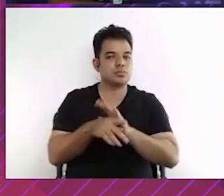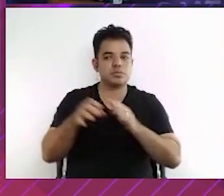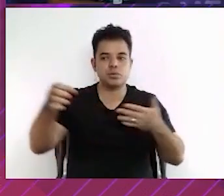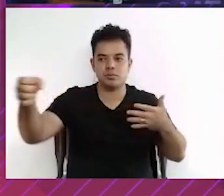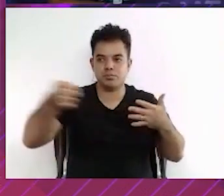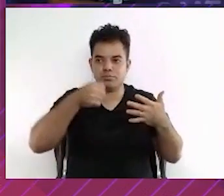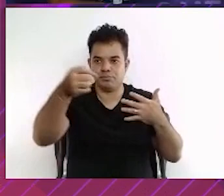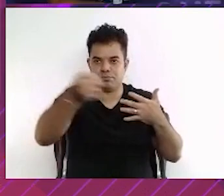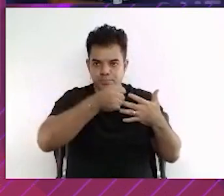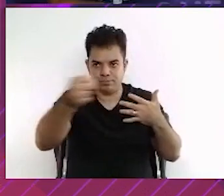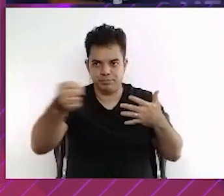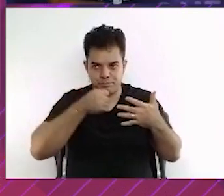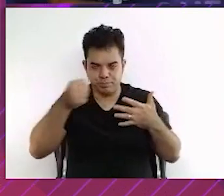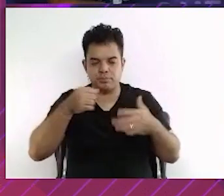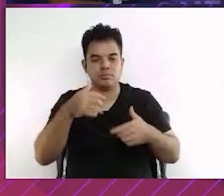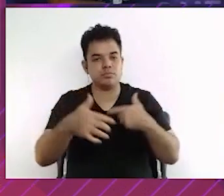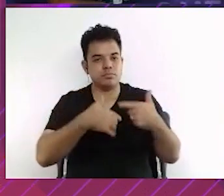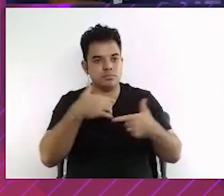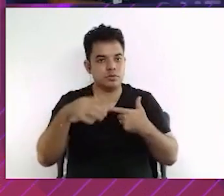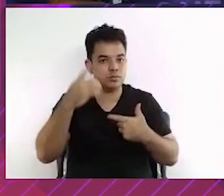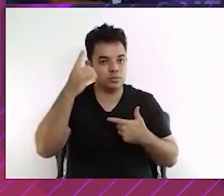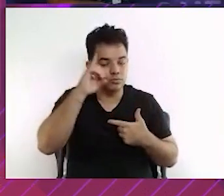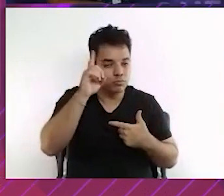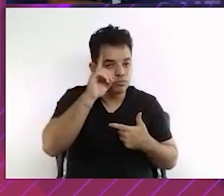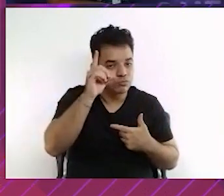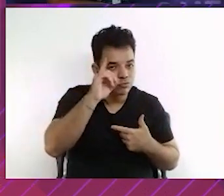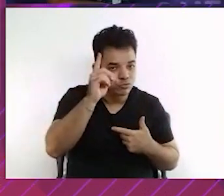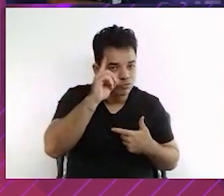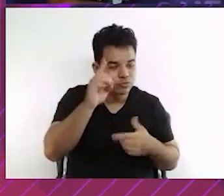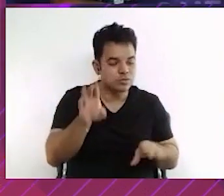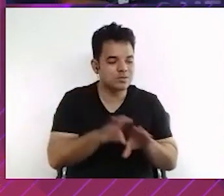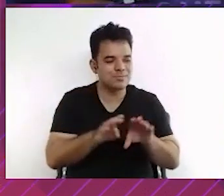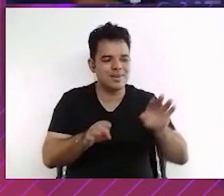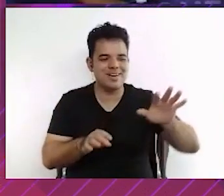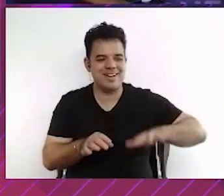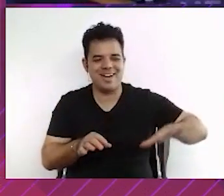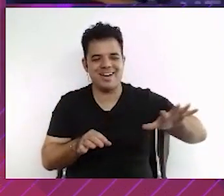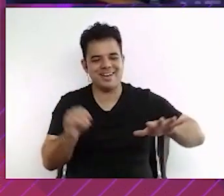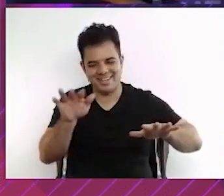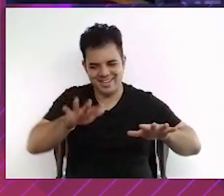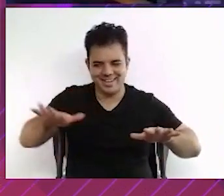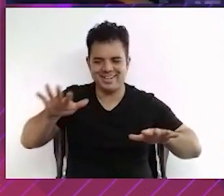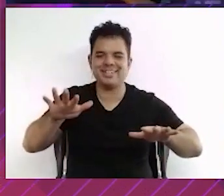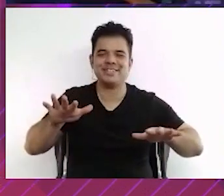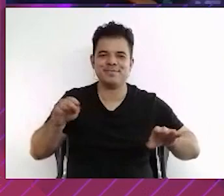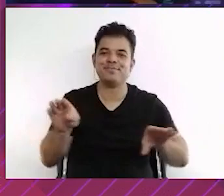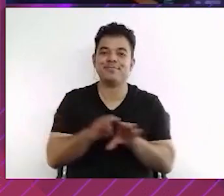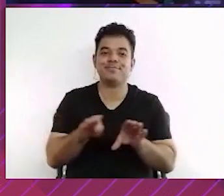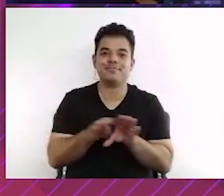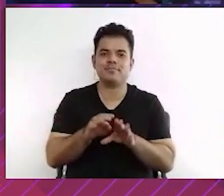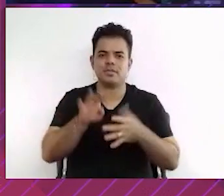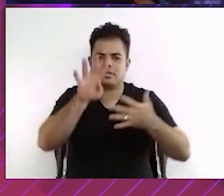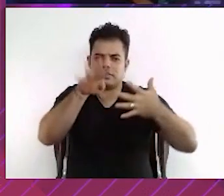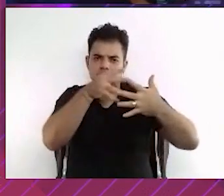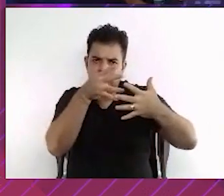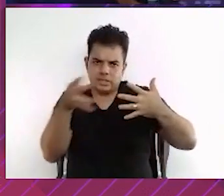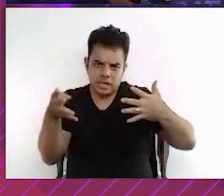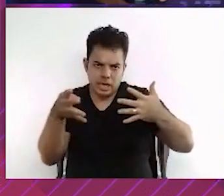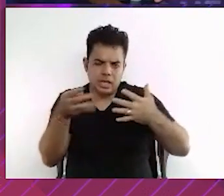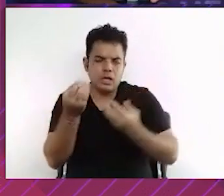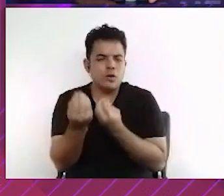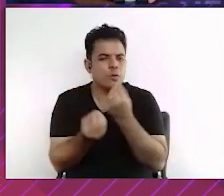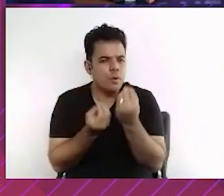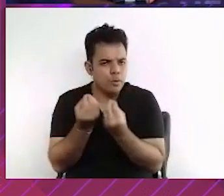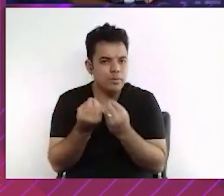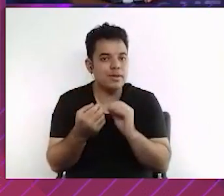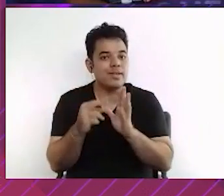os colaboradores por dia e setor. E para dimensionar a escala, eu estou utilizando as